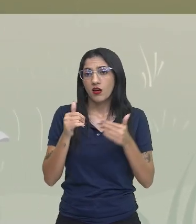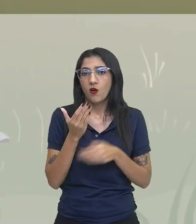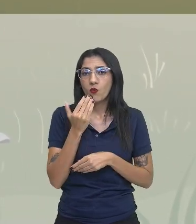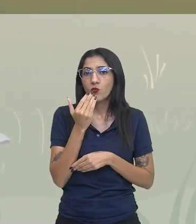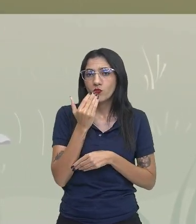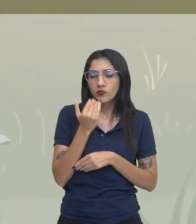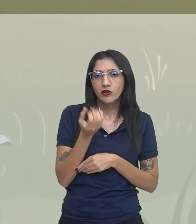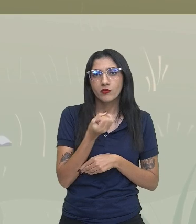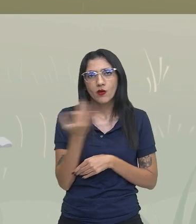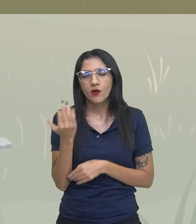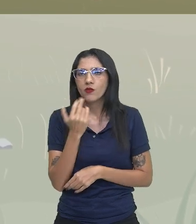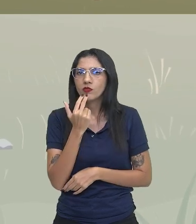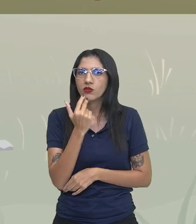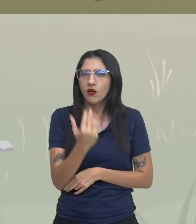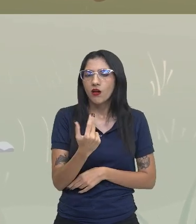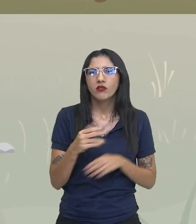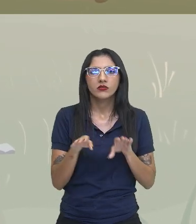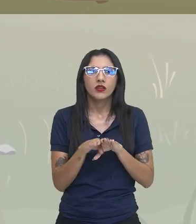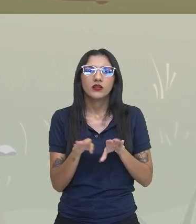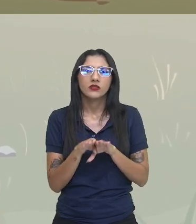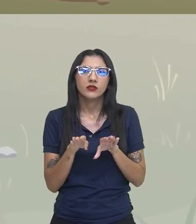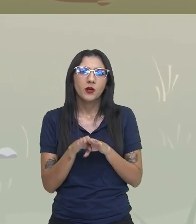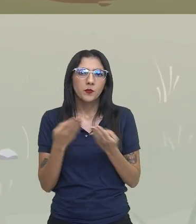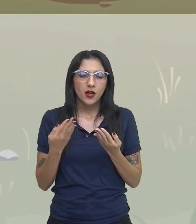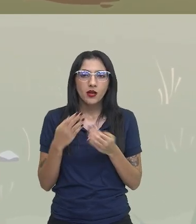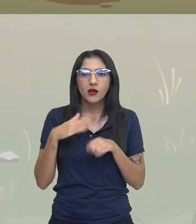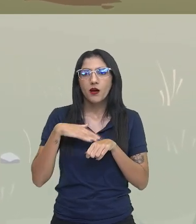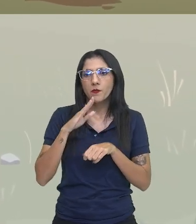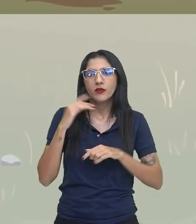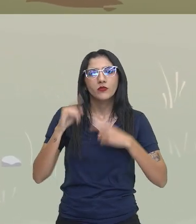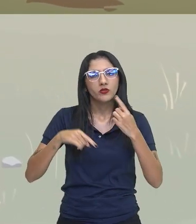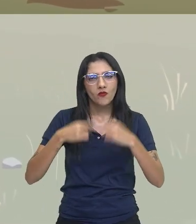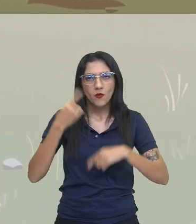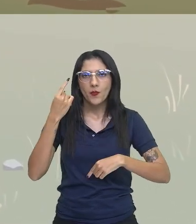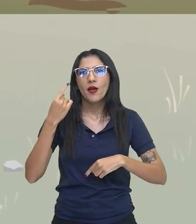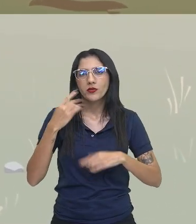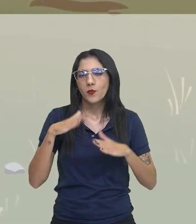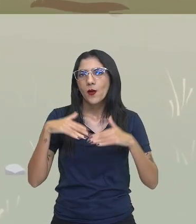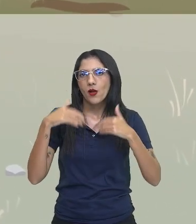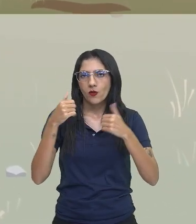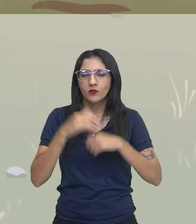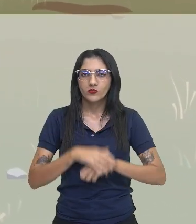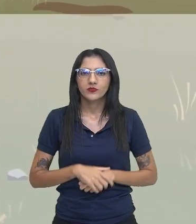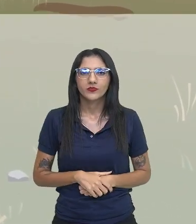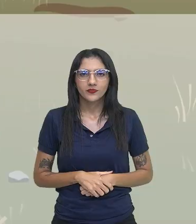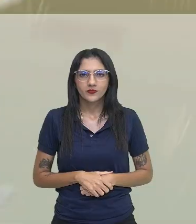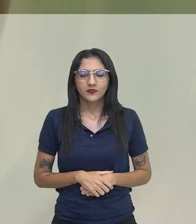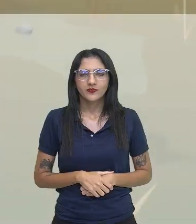mais nutrientes e, consequentemente, um maior desenvolvimento do cérebro.